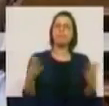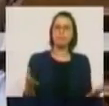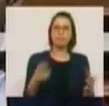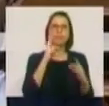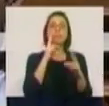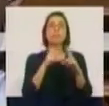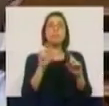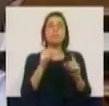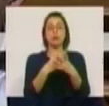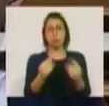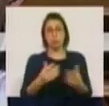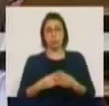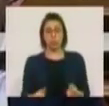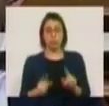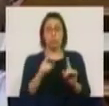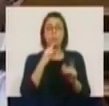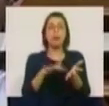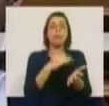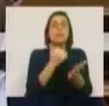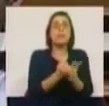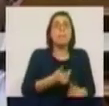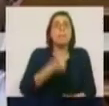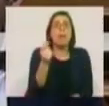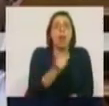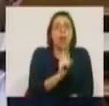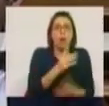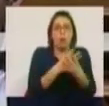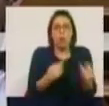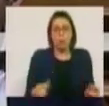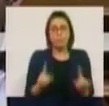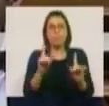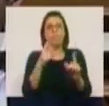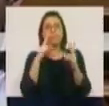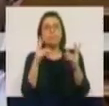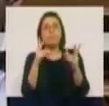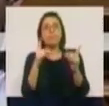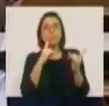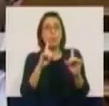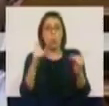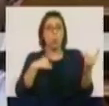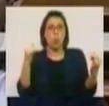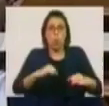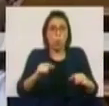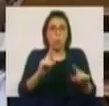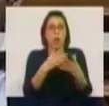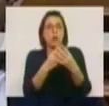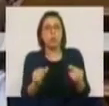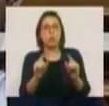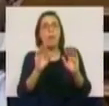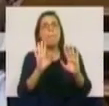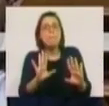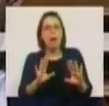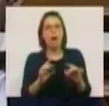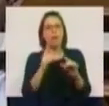encontrar soluções. Podem nem sempre ser as melhores soluções, podemos nem sempre concordar com essas soluções, mas